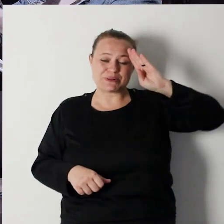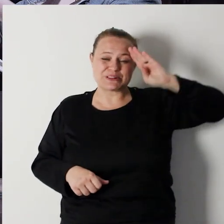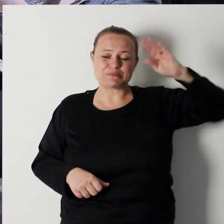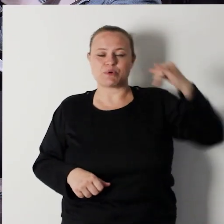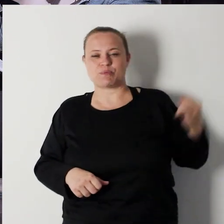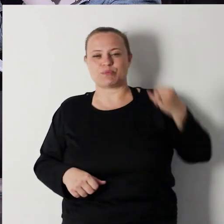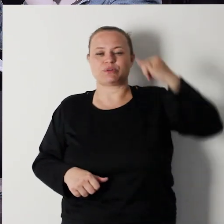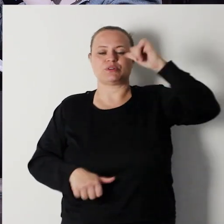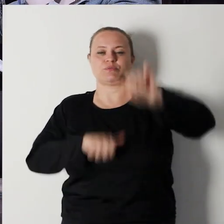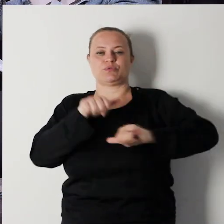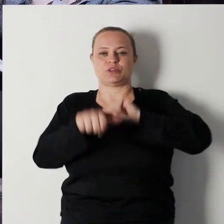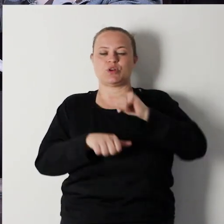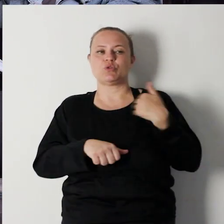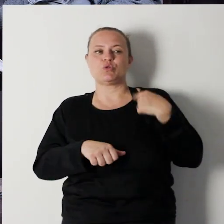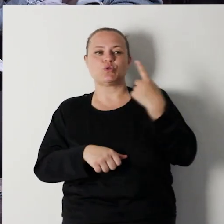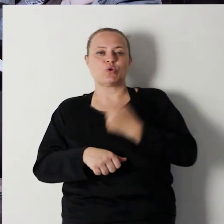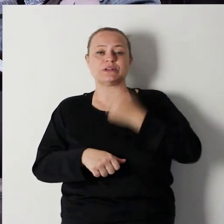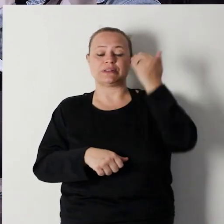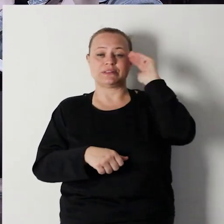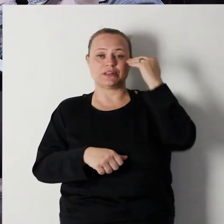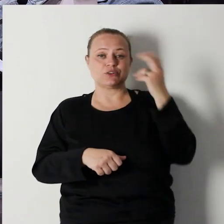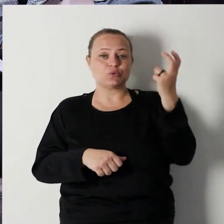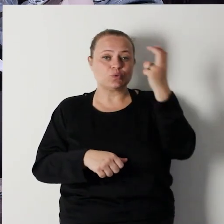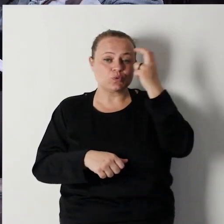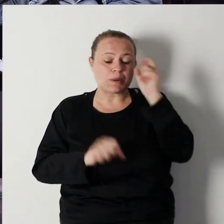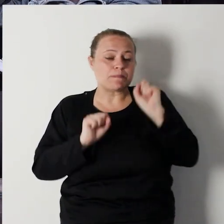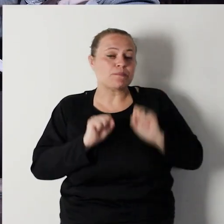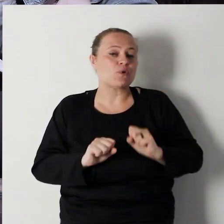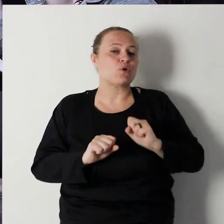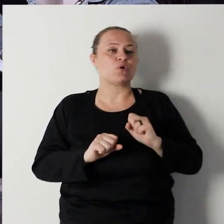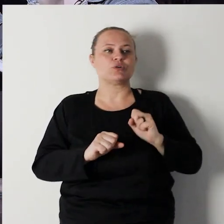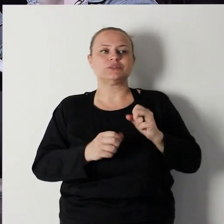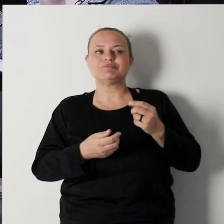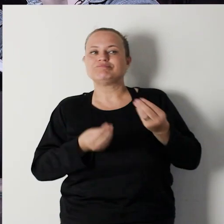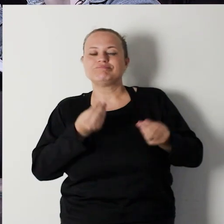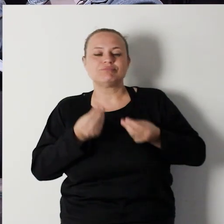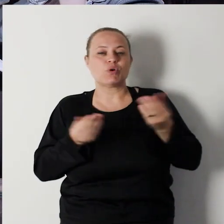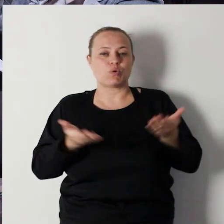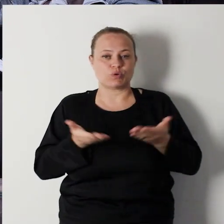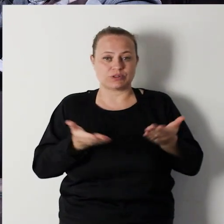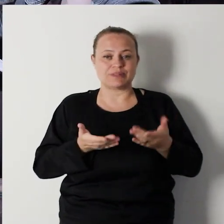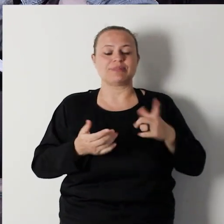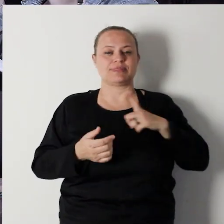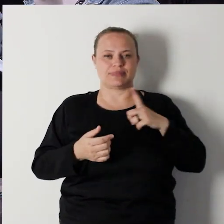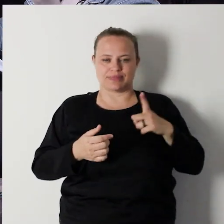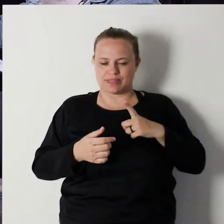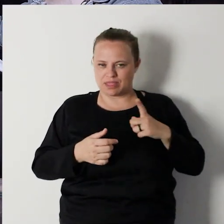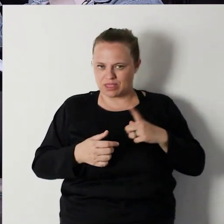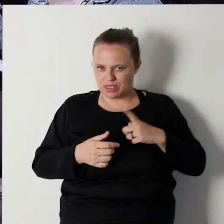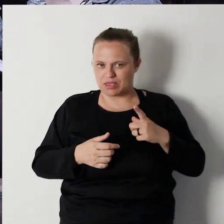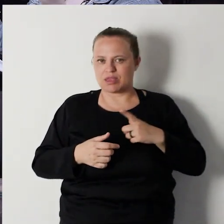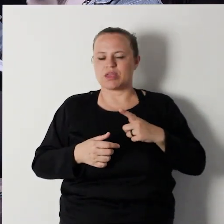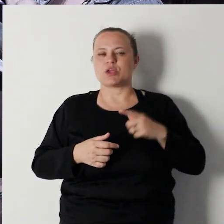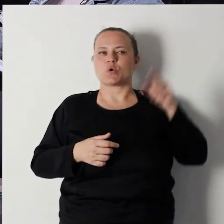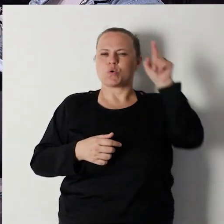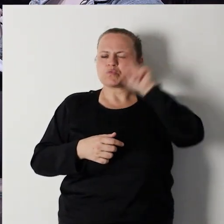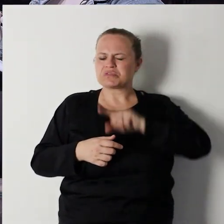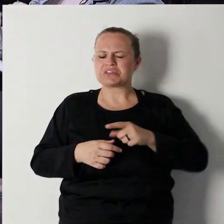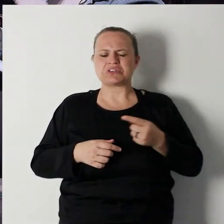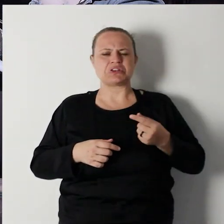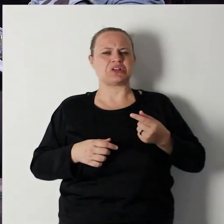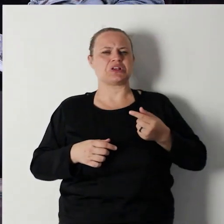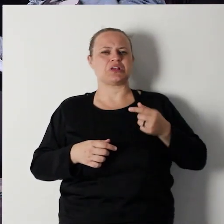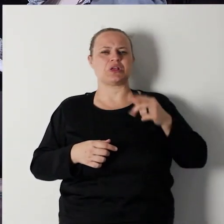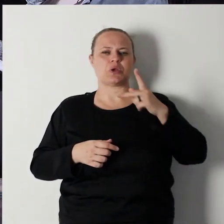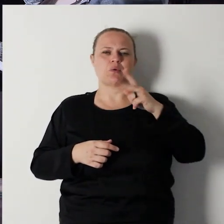fomento, mas ele foi uma importante mudança sobre o que a gente entende de cultura, como que a gente pode administrar isso, tanto